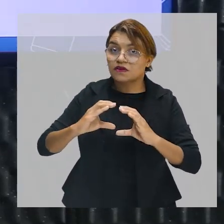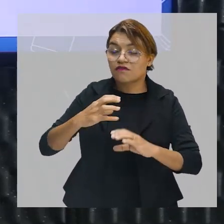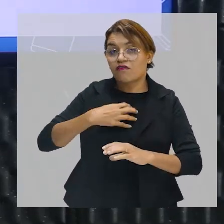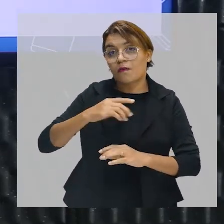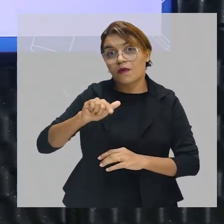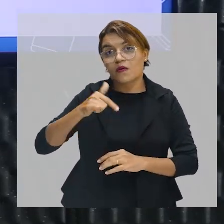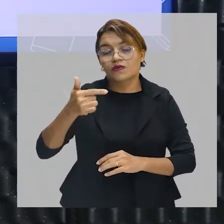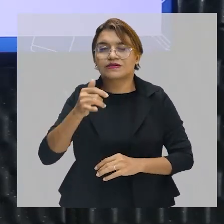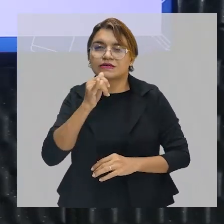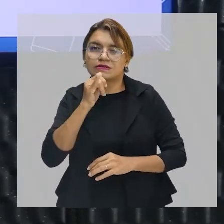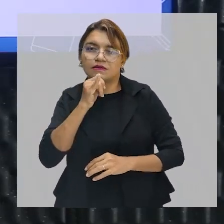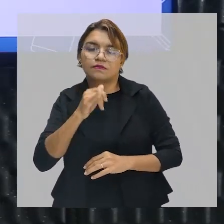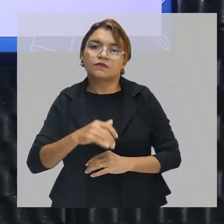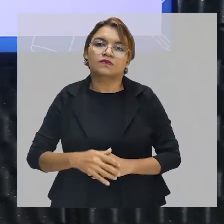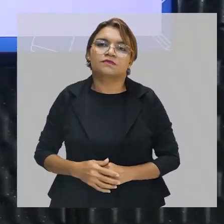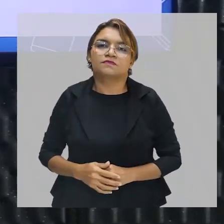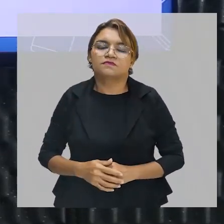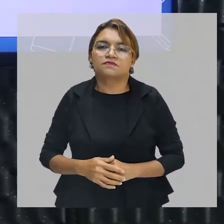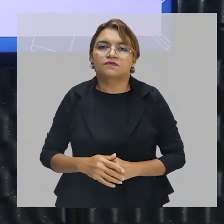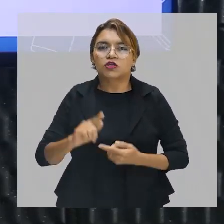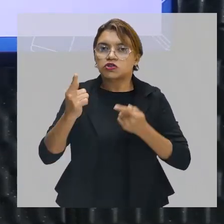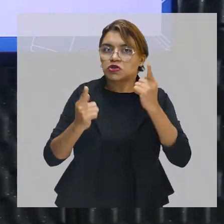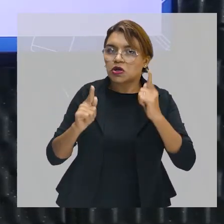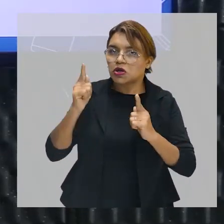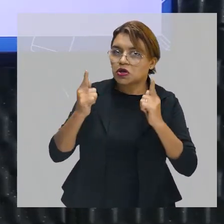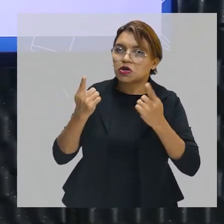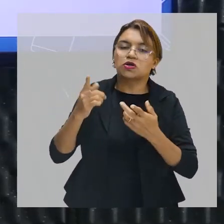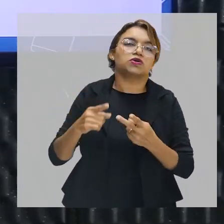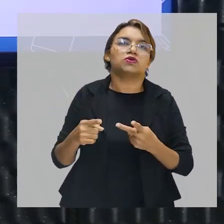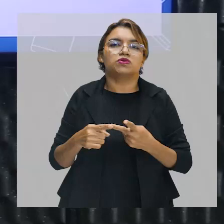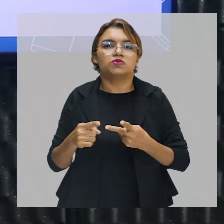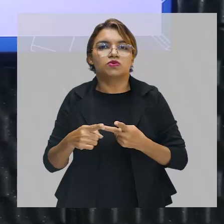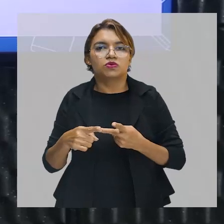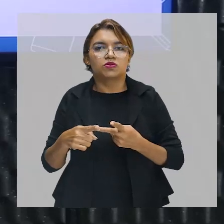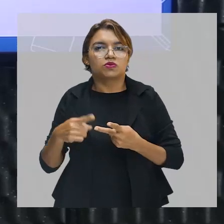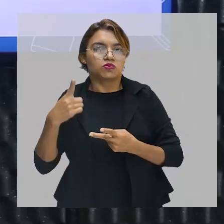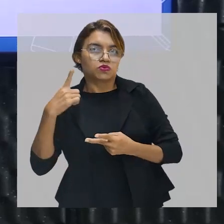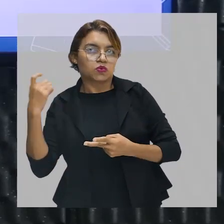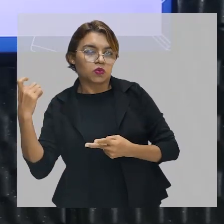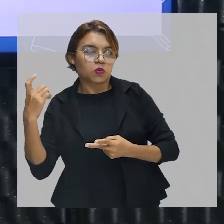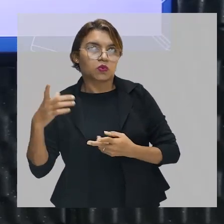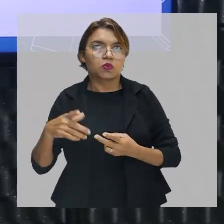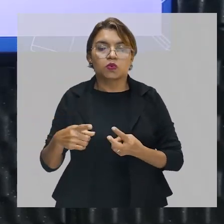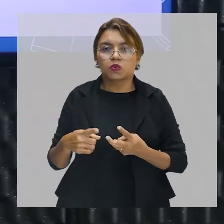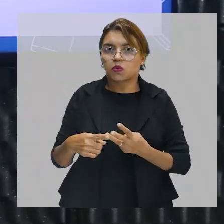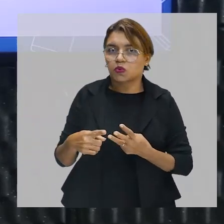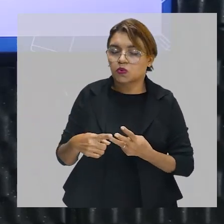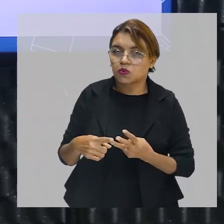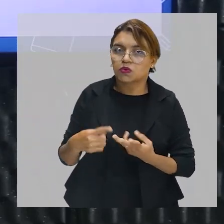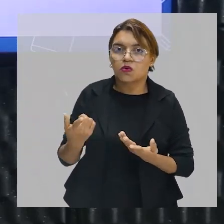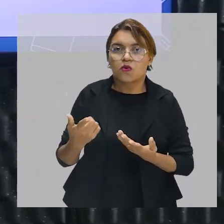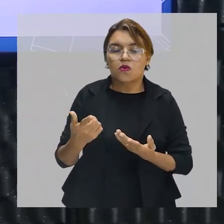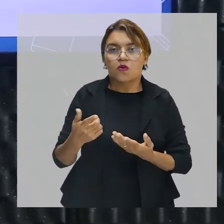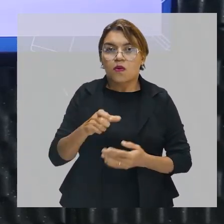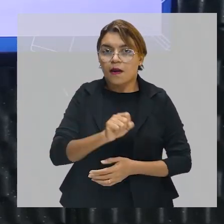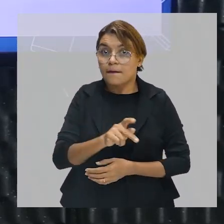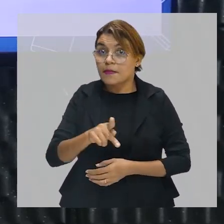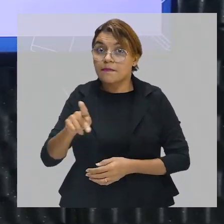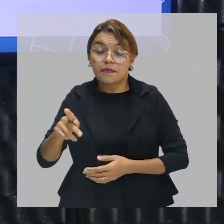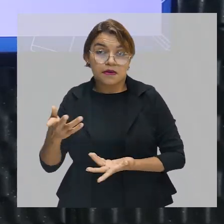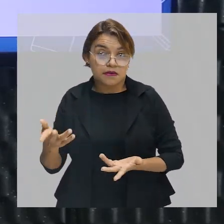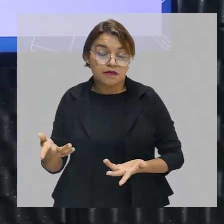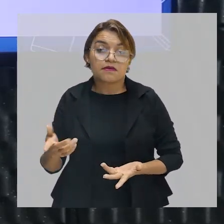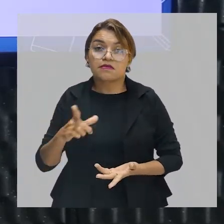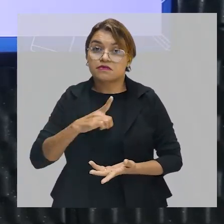tentar se comunicar através de gestos, através de sons, utilizando do auxílio de algum aplicativo que tenha